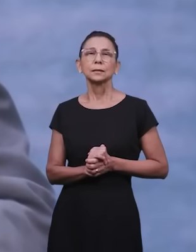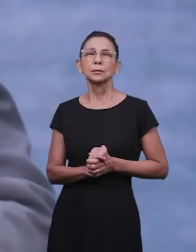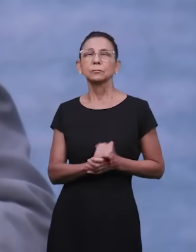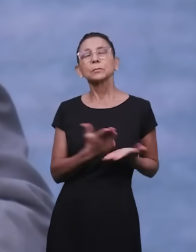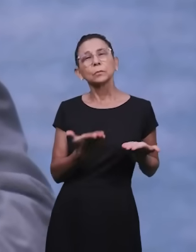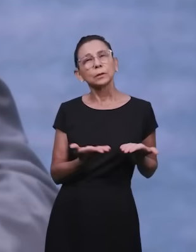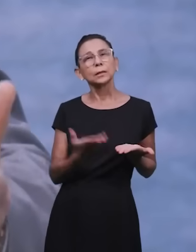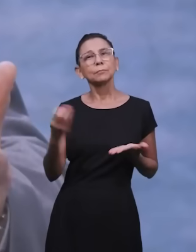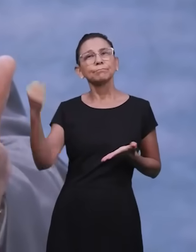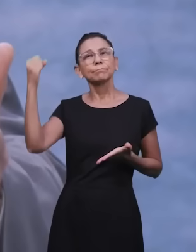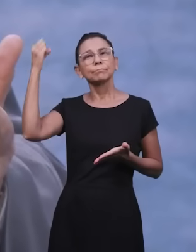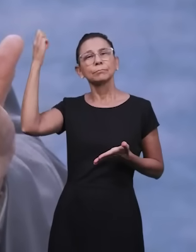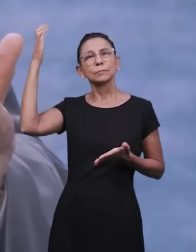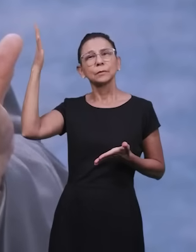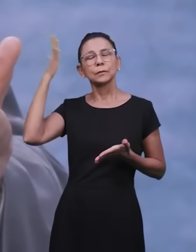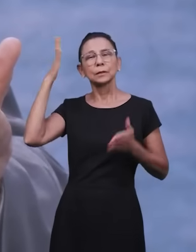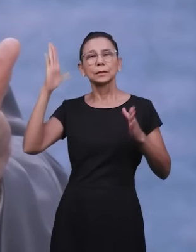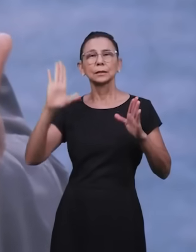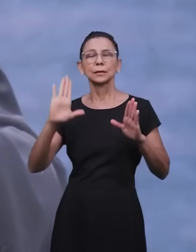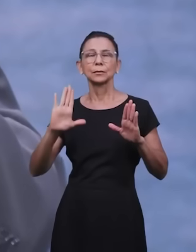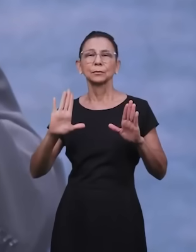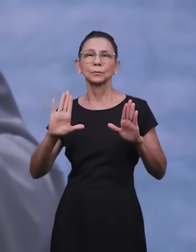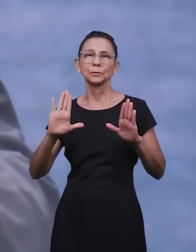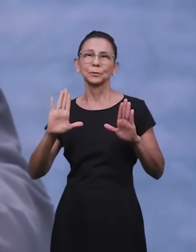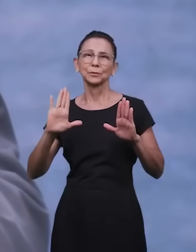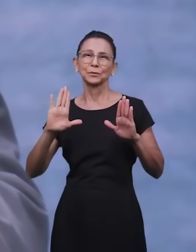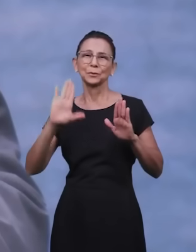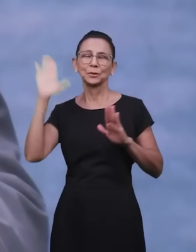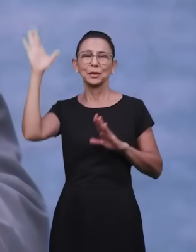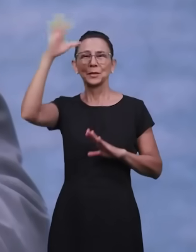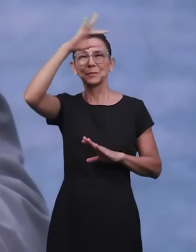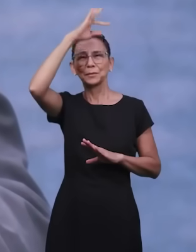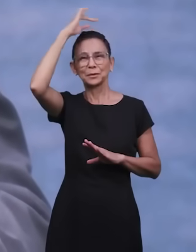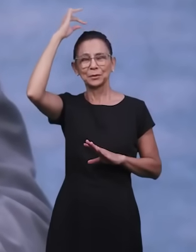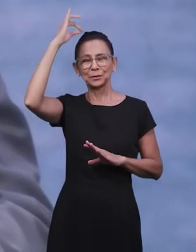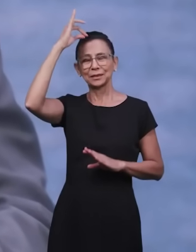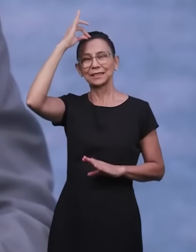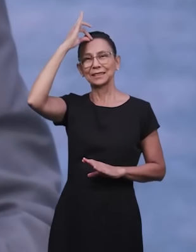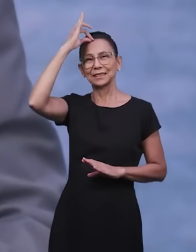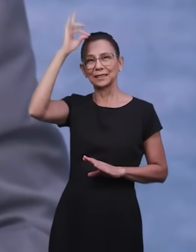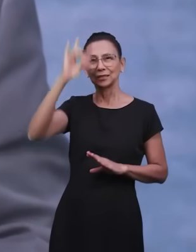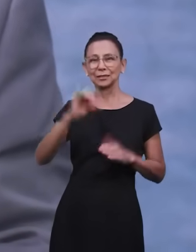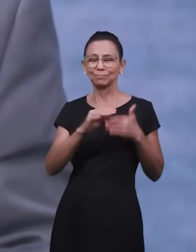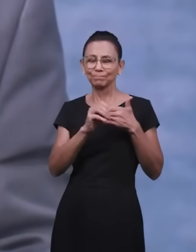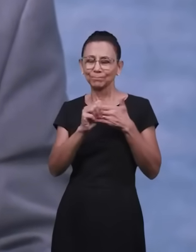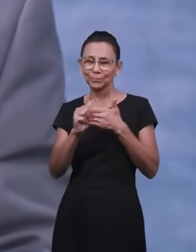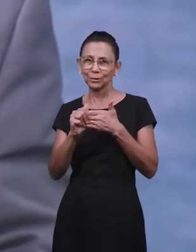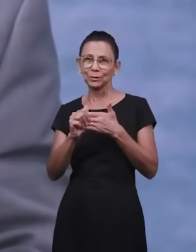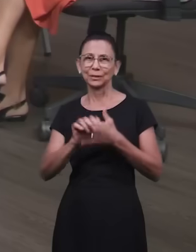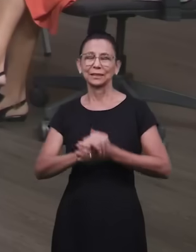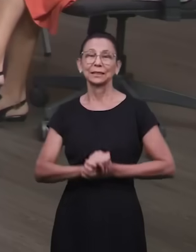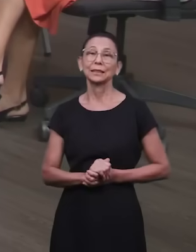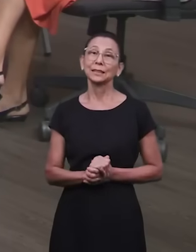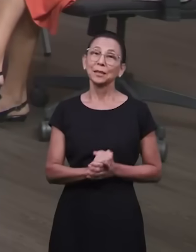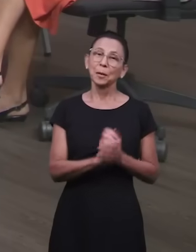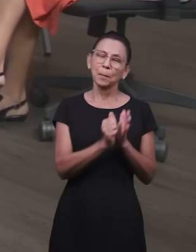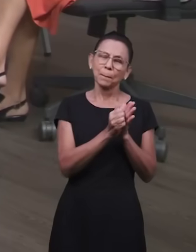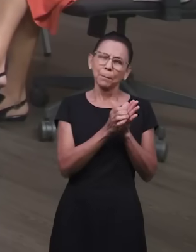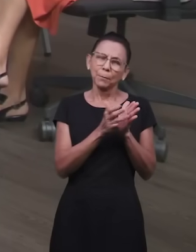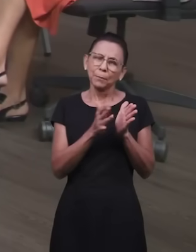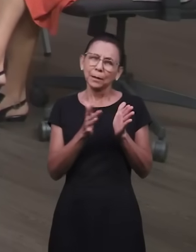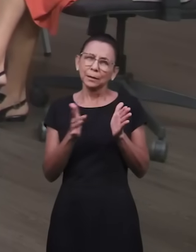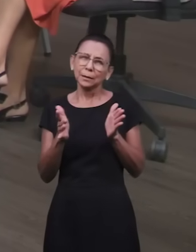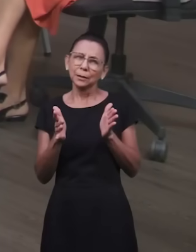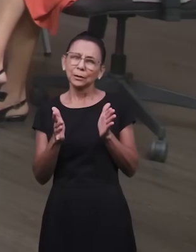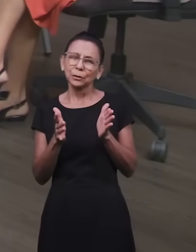Espírito Santo. Então, estamos começando agora mais um Os Dias da Minha Mocidade. E esse programa que está aqui,